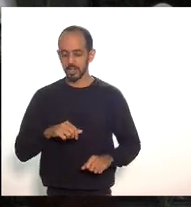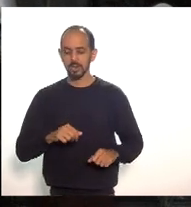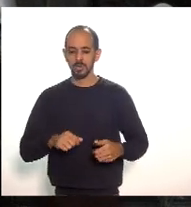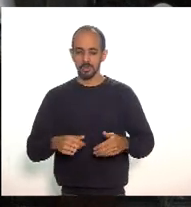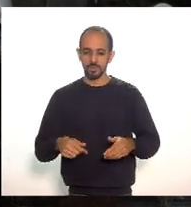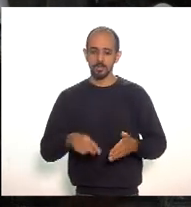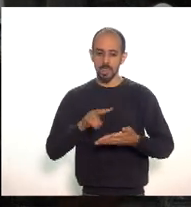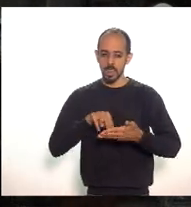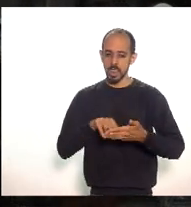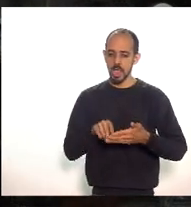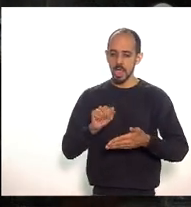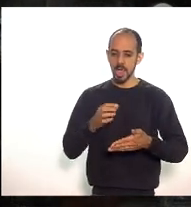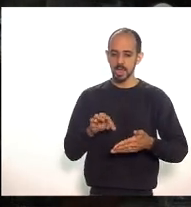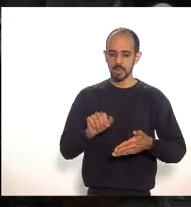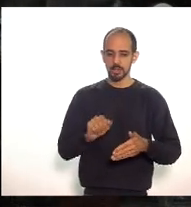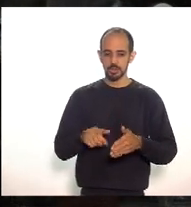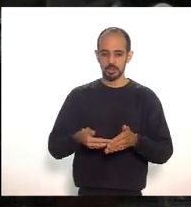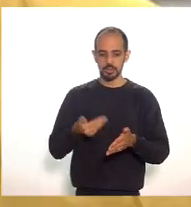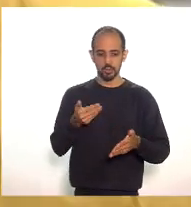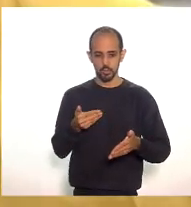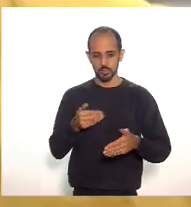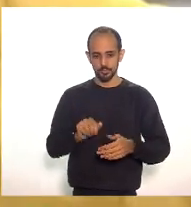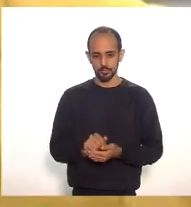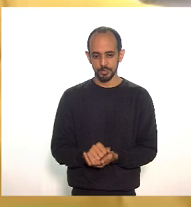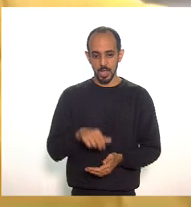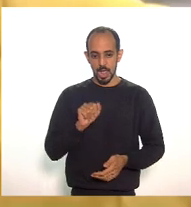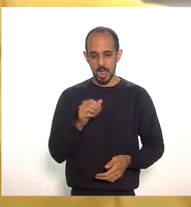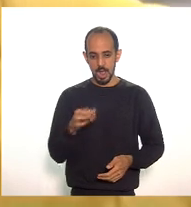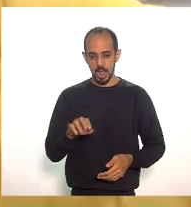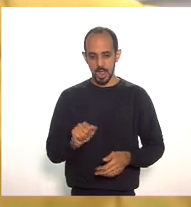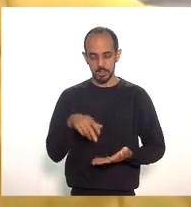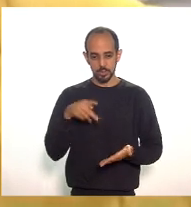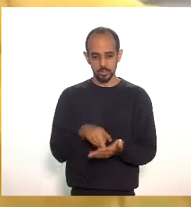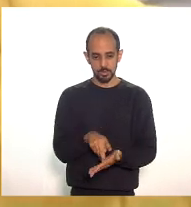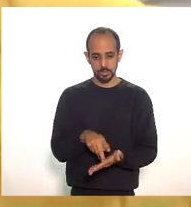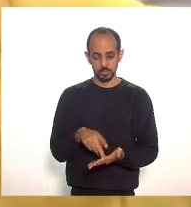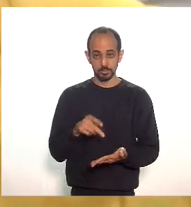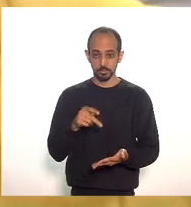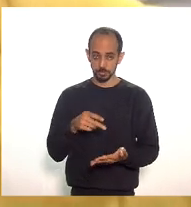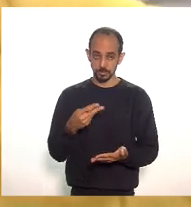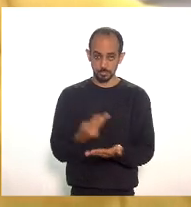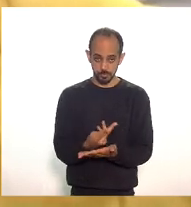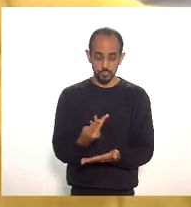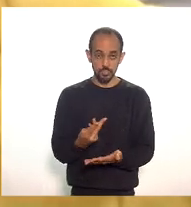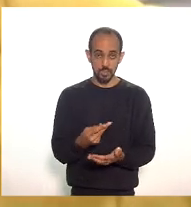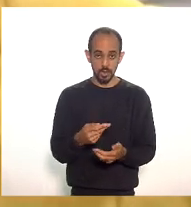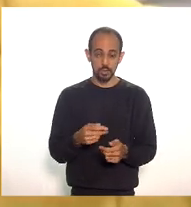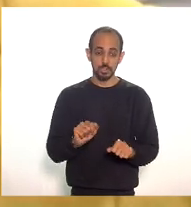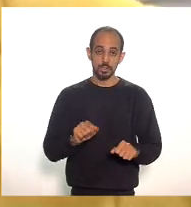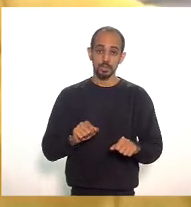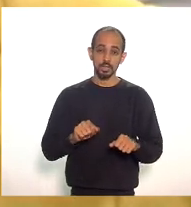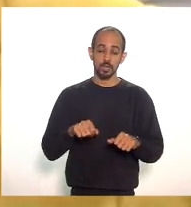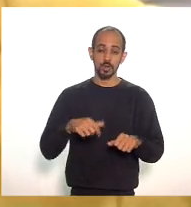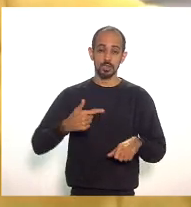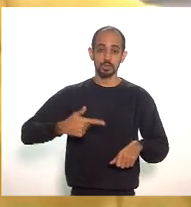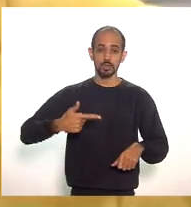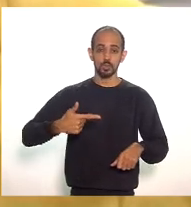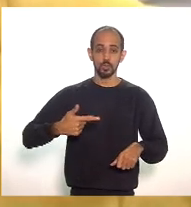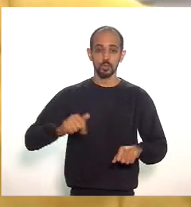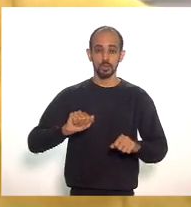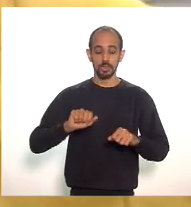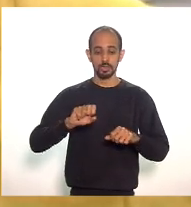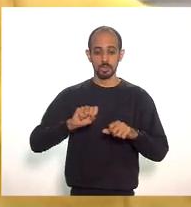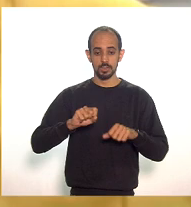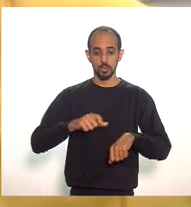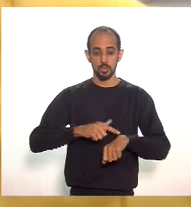ata da sessão anterior ah ah tá reflete com exatidão ocorrido na 72ª a sessão extraordinária que